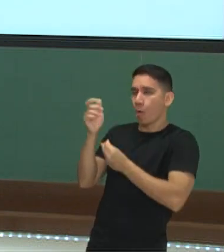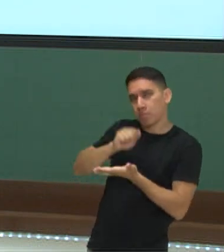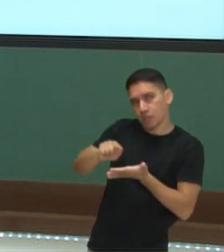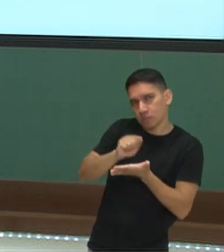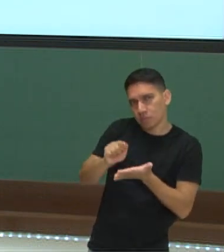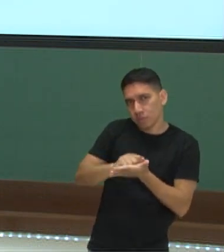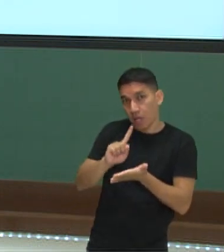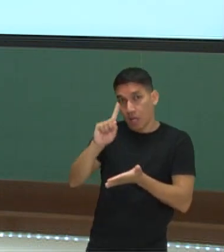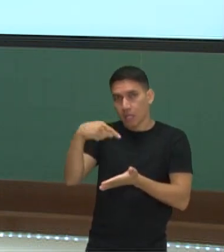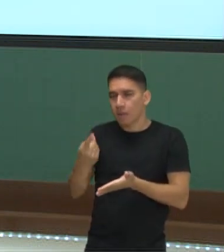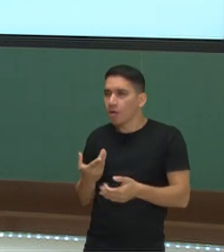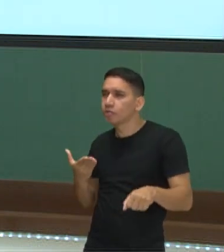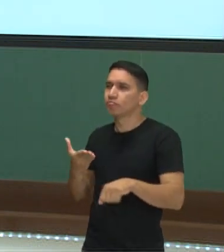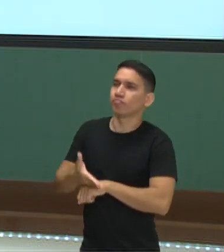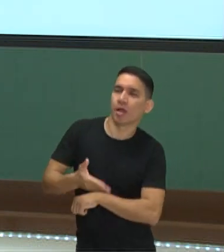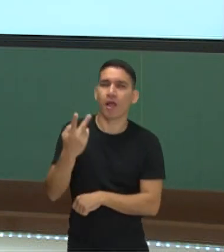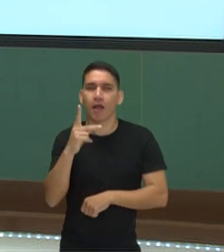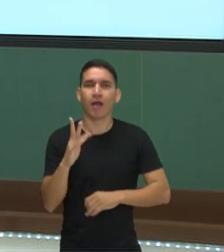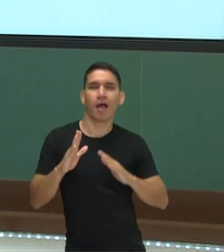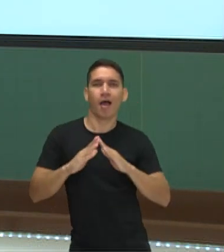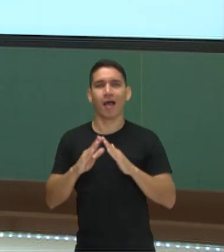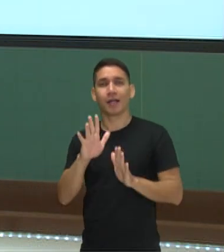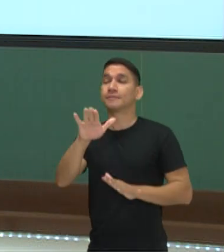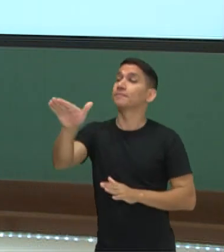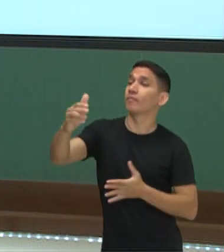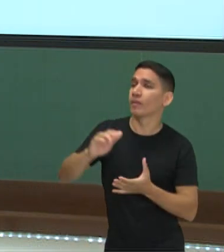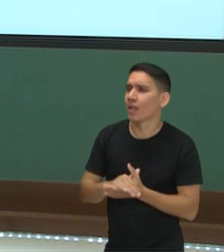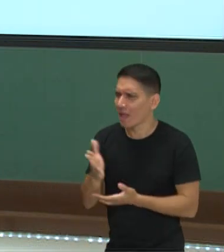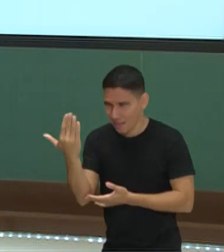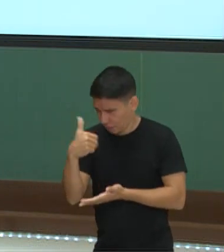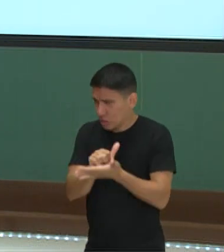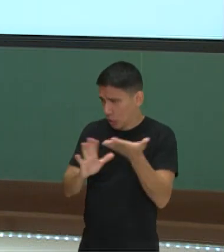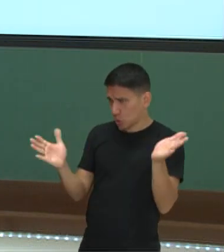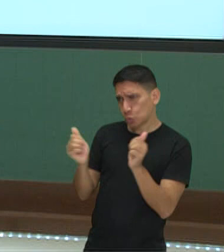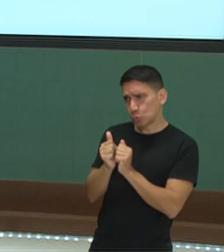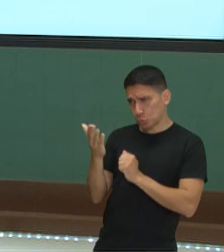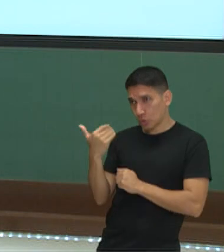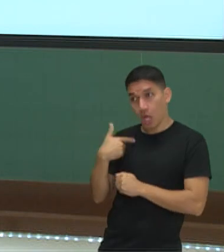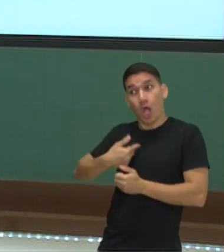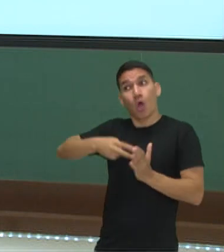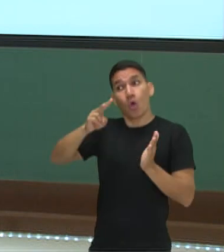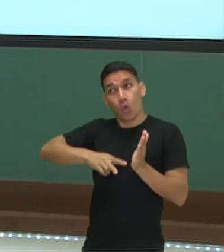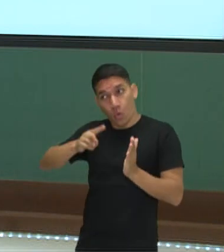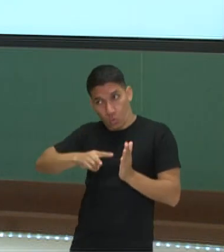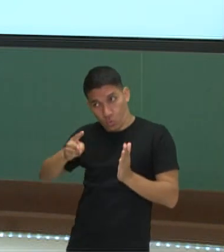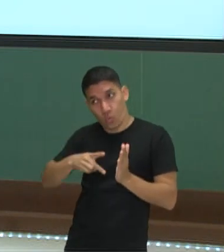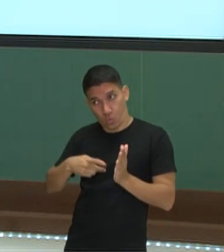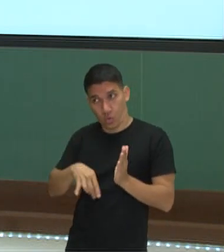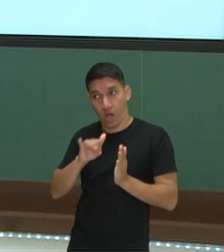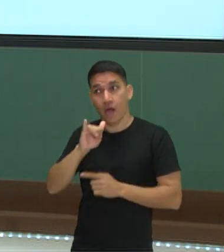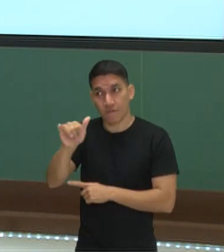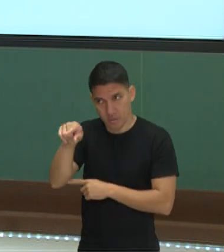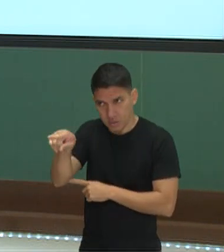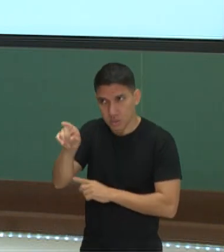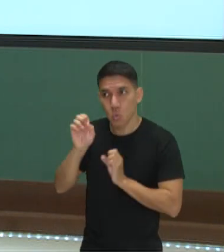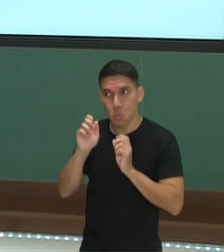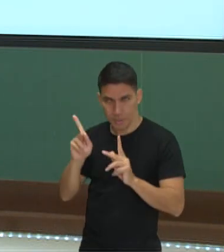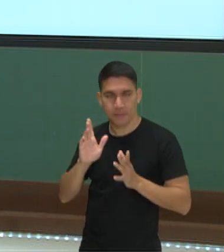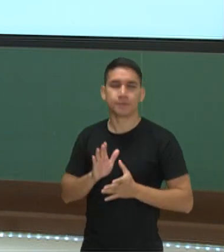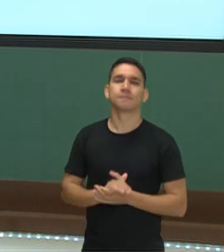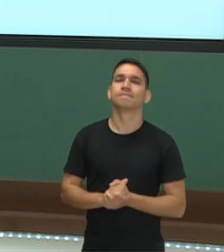e você vai chegar para os adultos da sua casa. Ei, vamos fazer a atividade juntos? Eu vou ler uma afirmação para